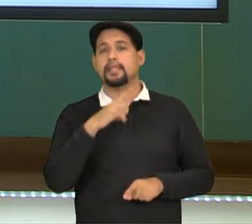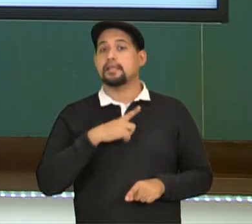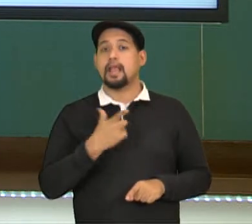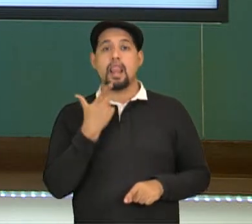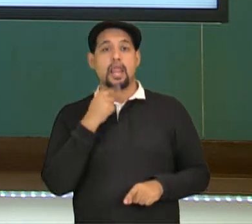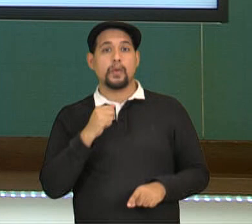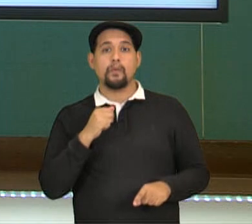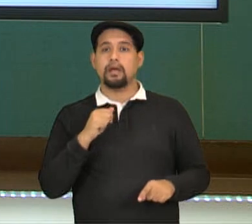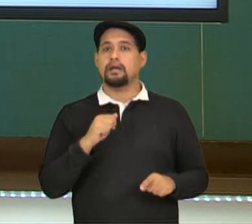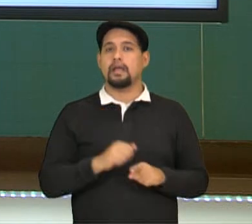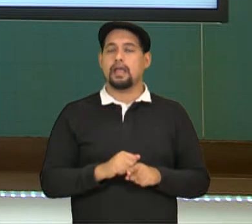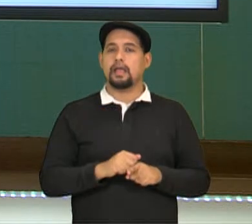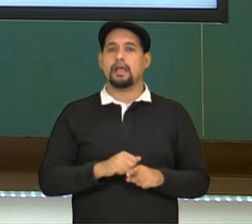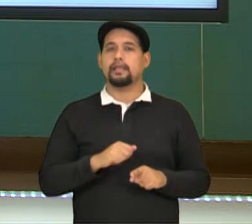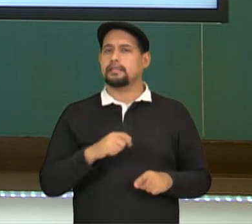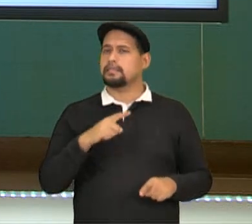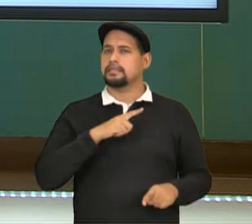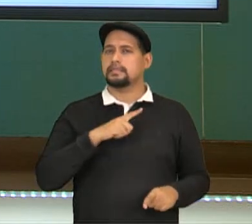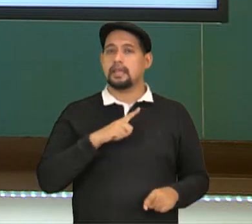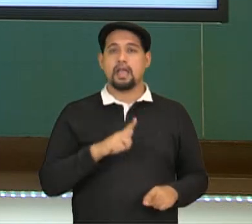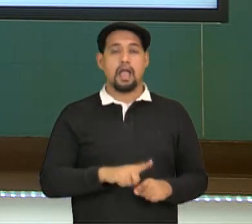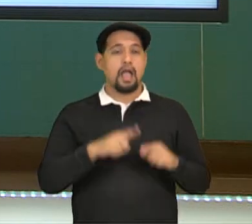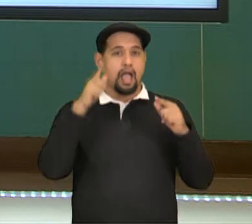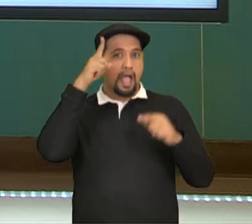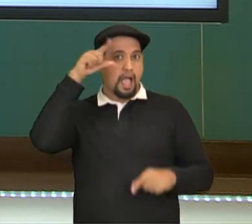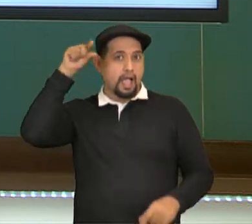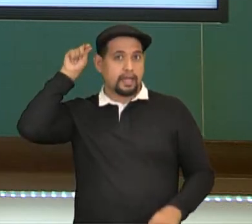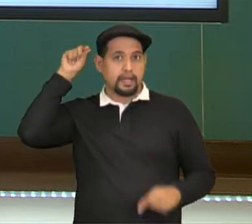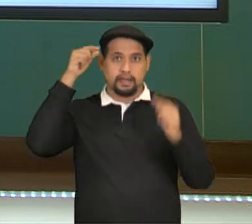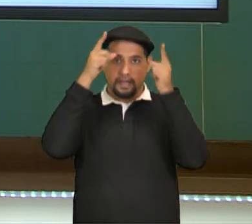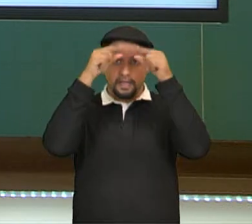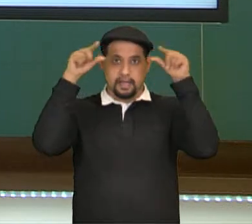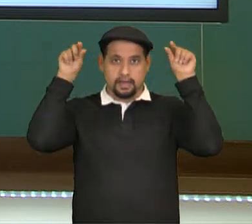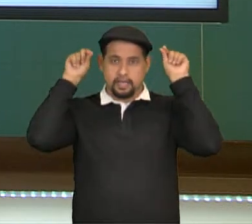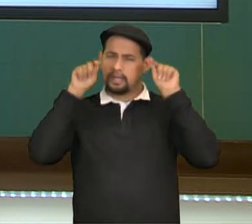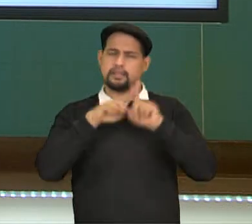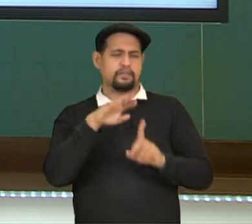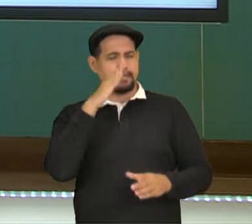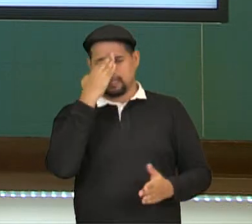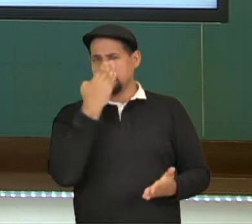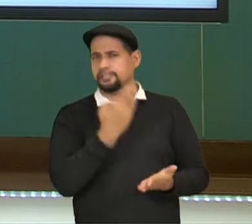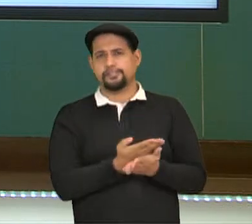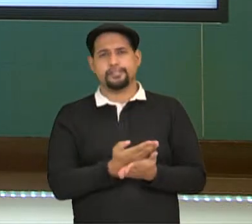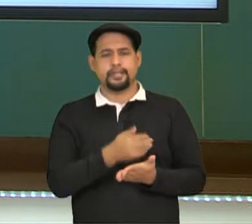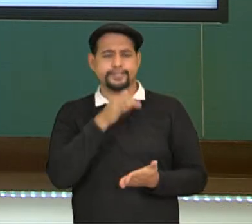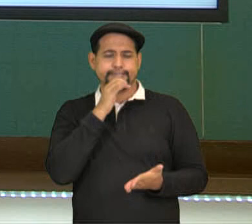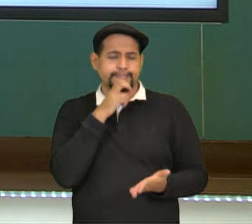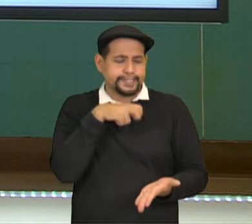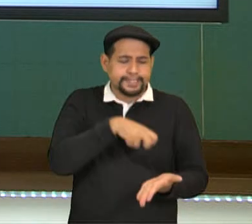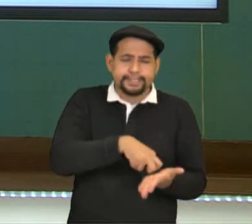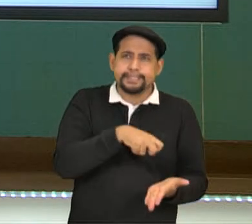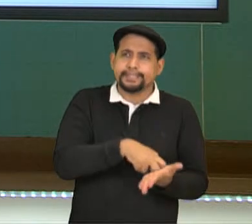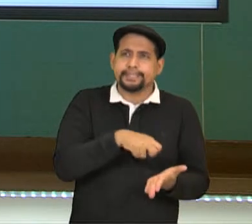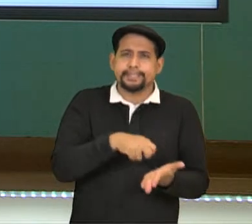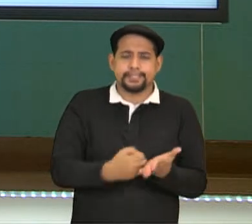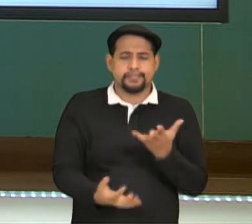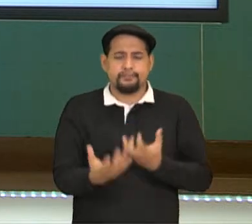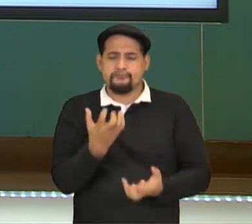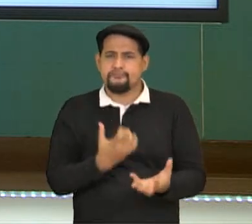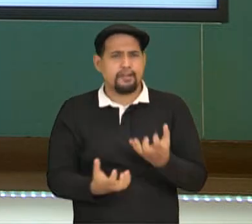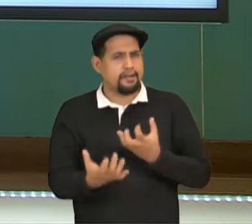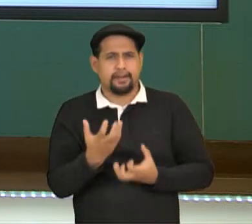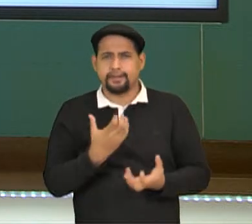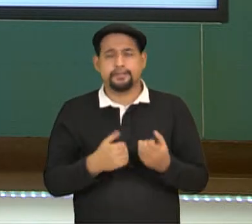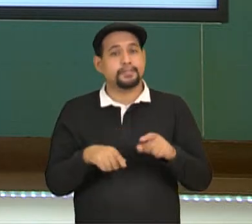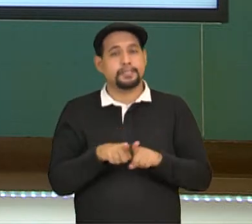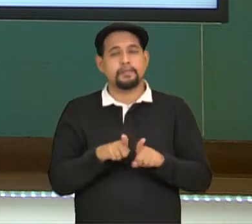grega, né? Não se acreditava no purgatório, que era uma coisa que lá no Ocidente se acreditava. E no Oriente os cultos eles eram mais emocionais, a gente